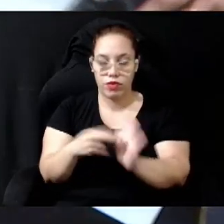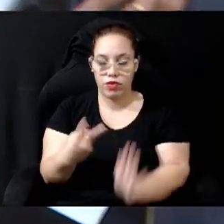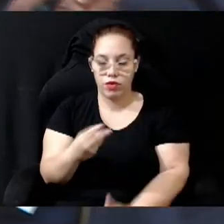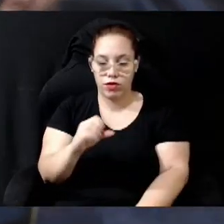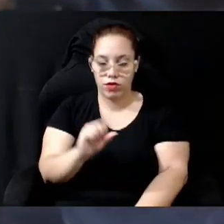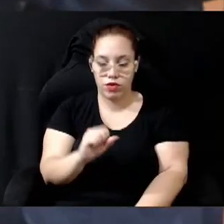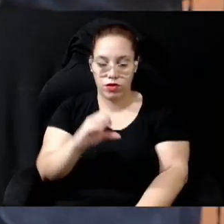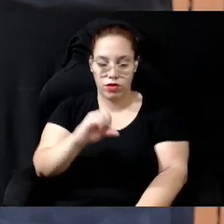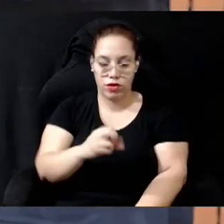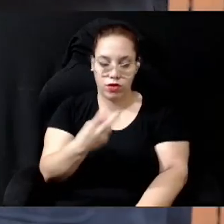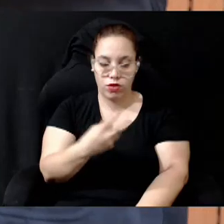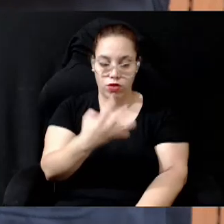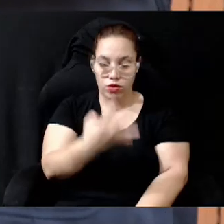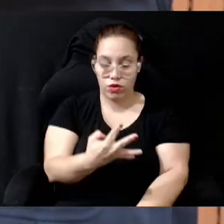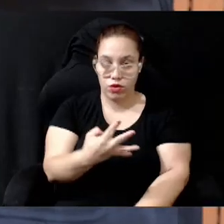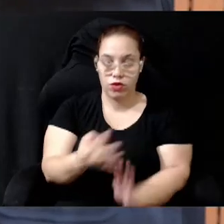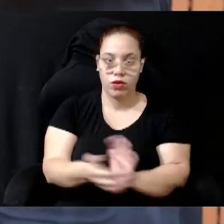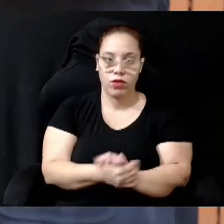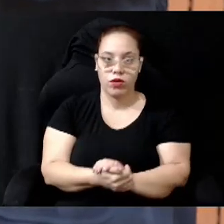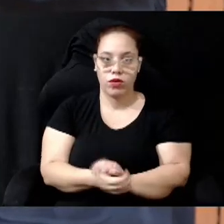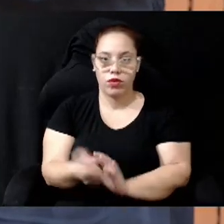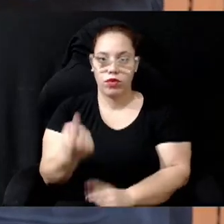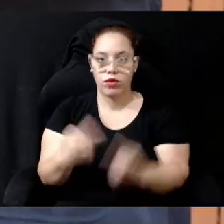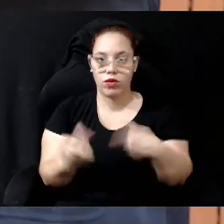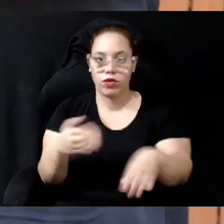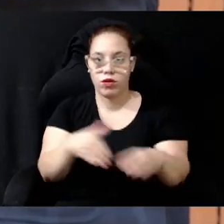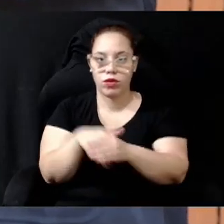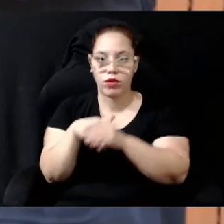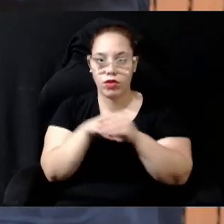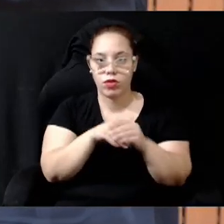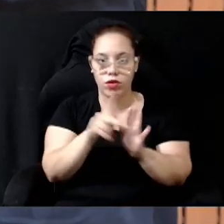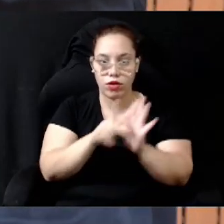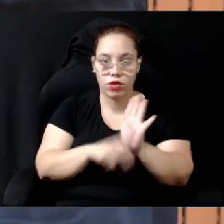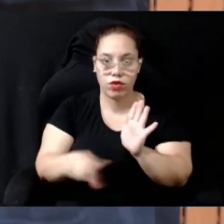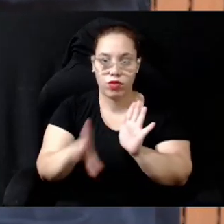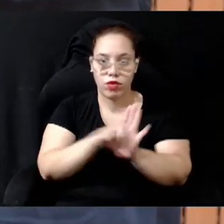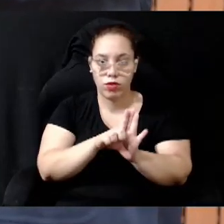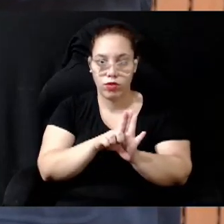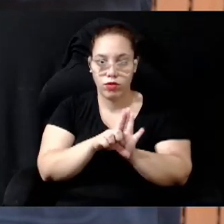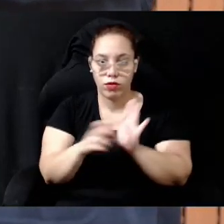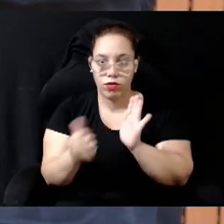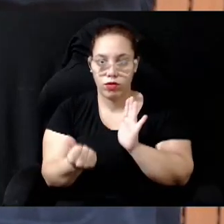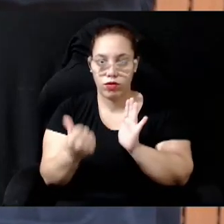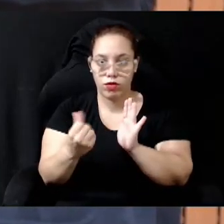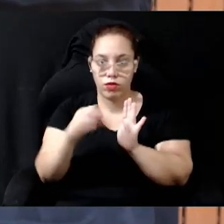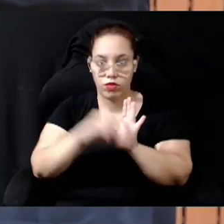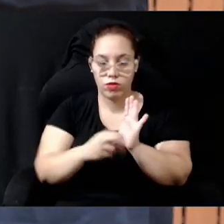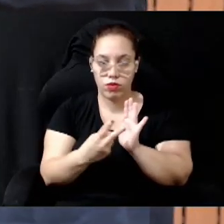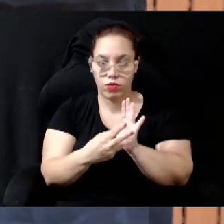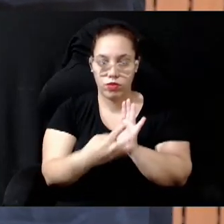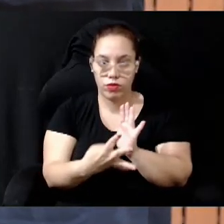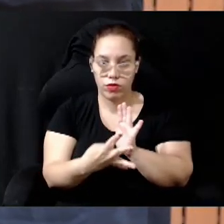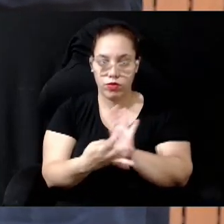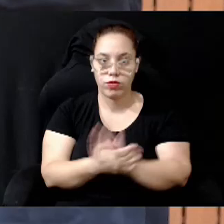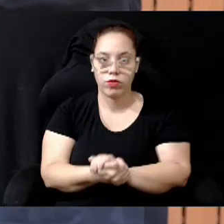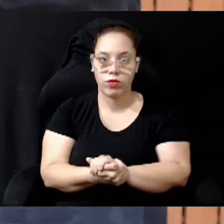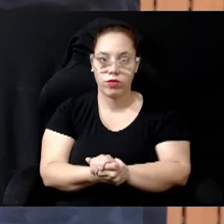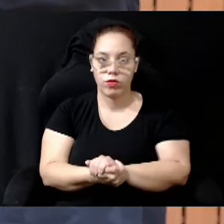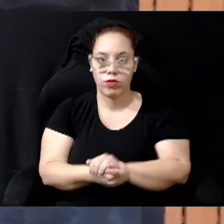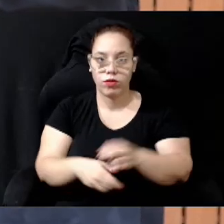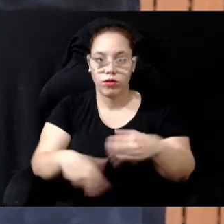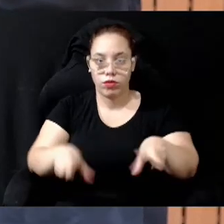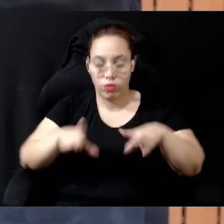2089/24. Turno único de discussão e votação do projeto de decreto legislativo 119/24,